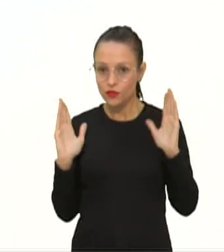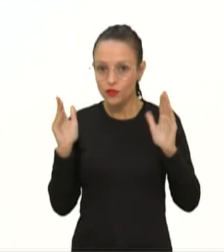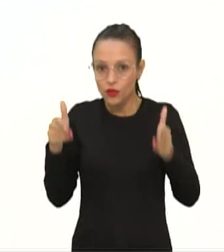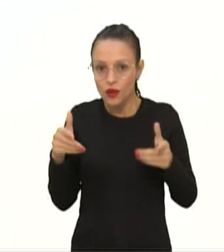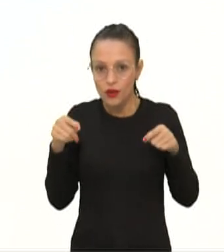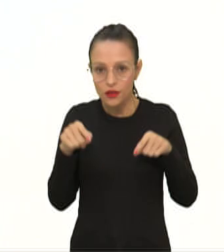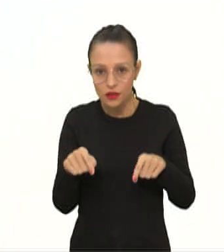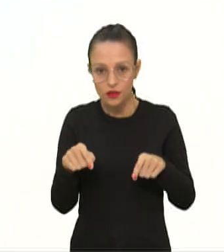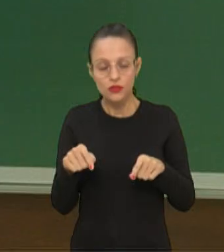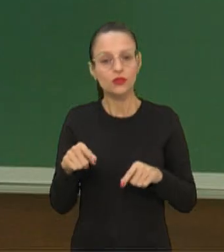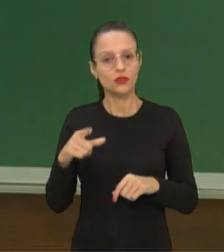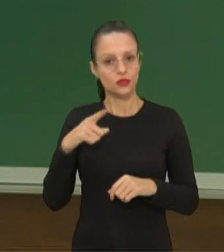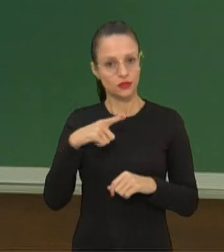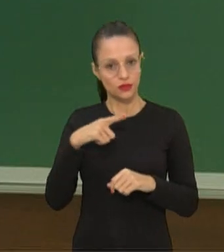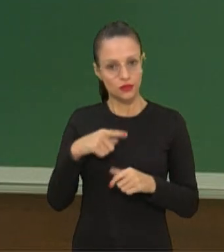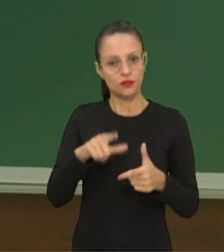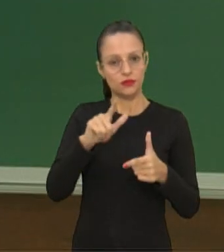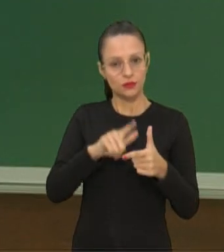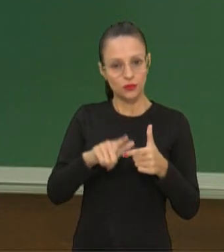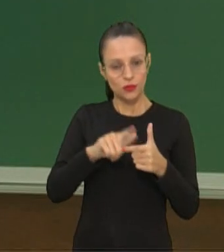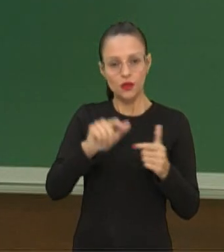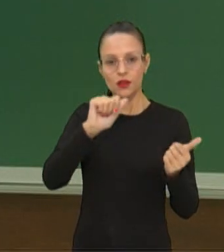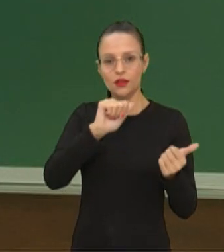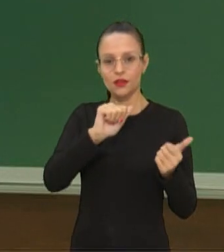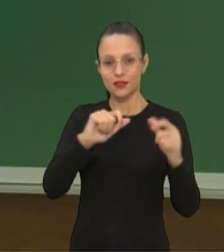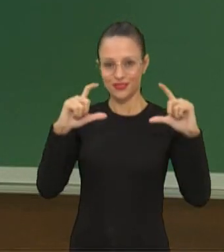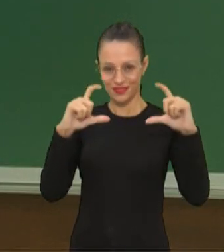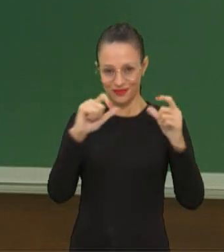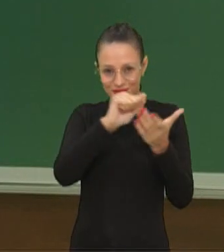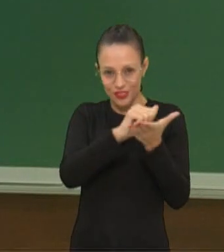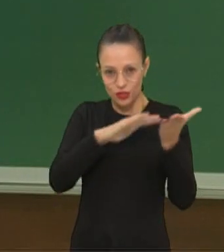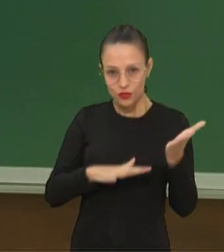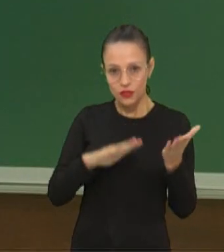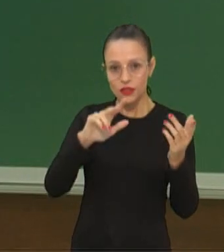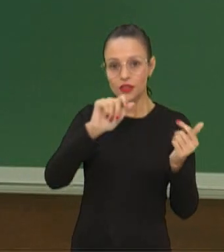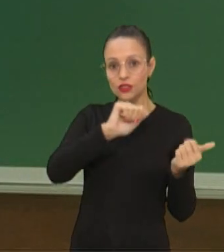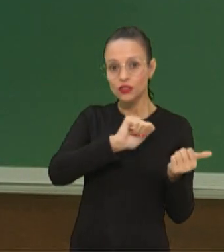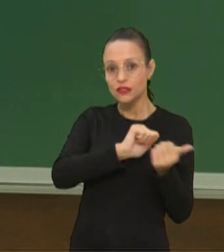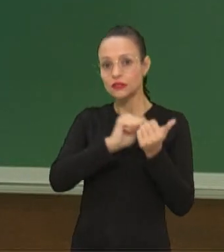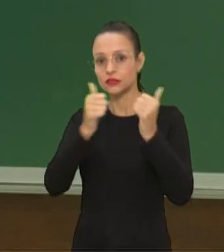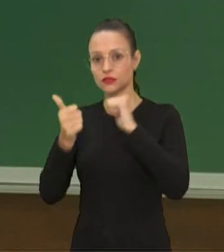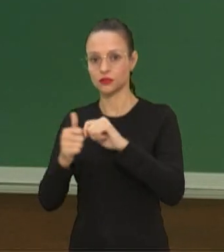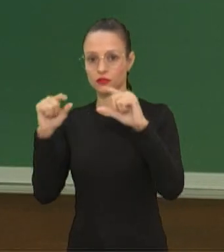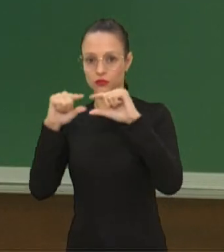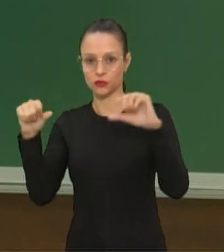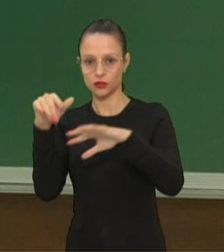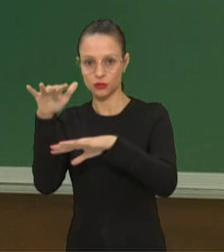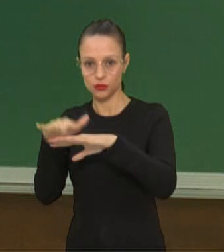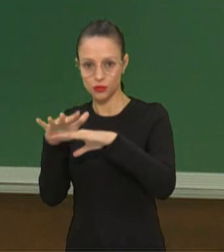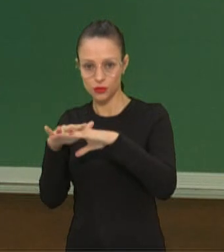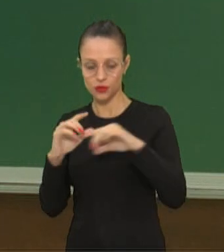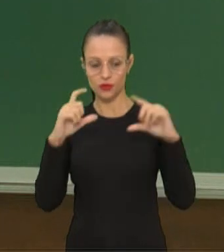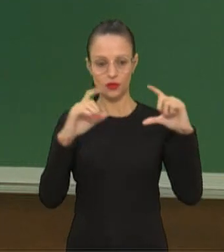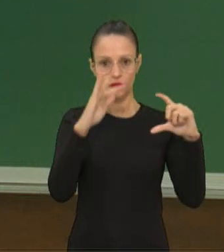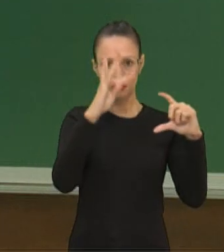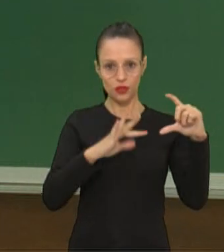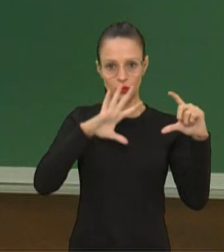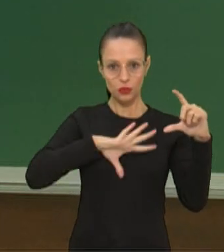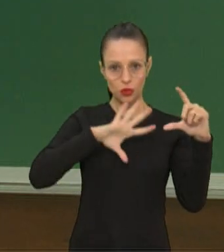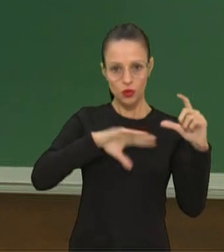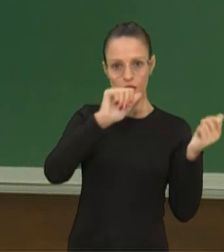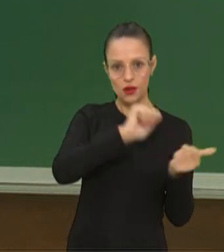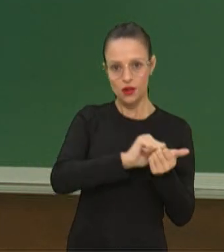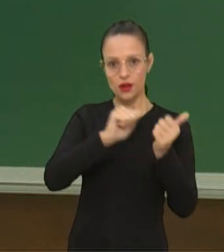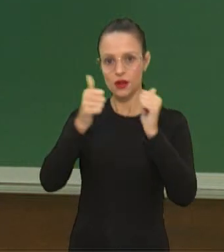nisso. Tenho situações problema, vou traduzir essas situações problema em sentenças matemáticas, que são as equações. Tá?